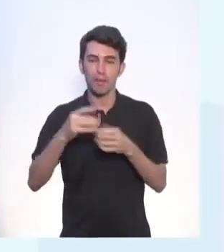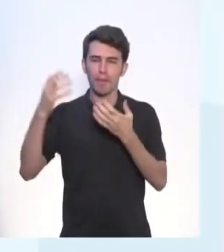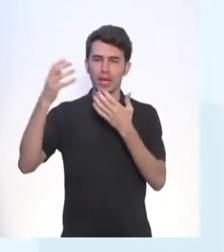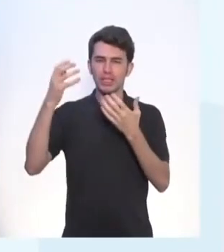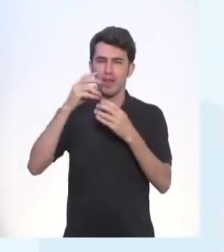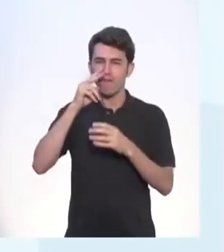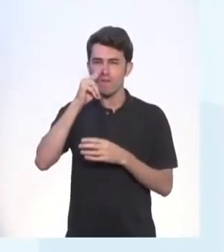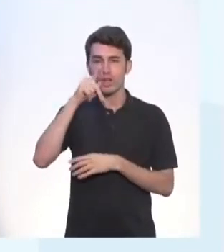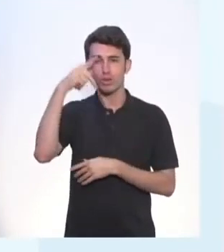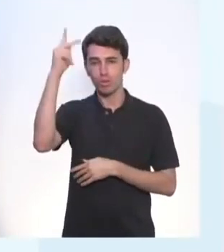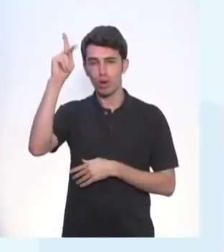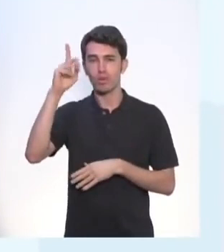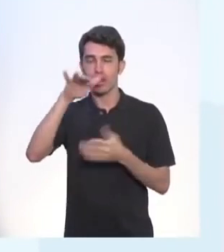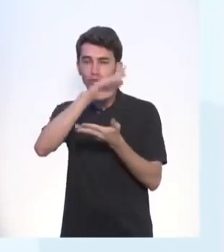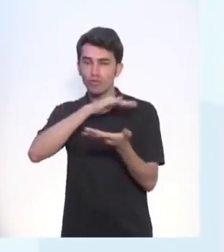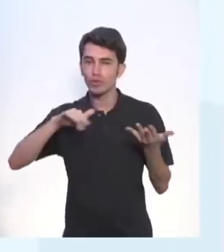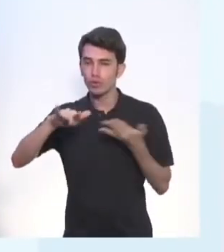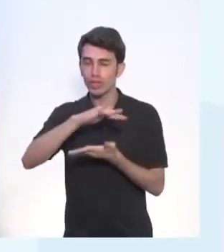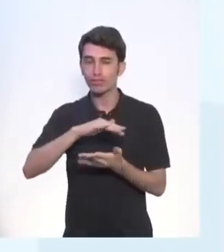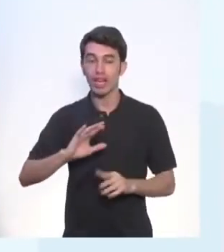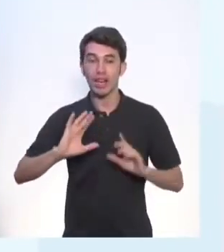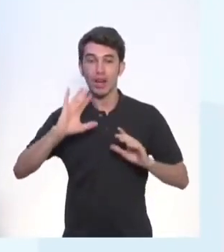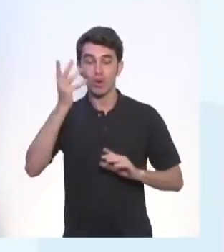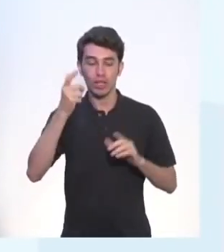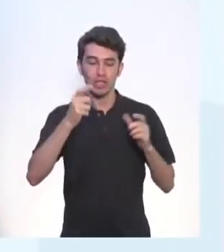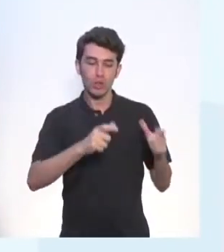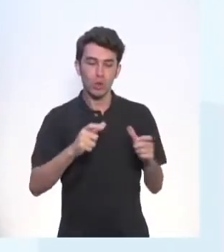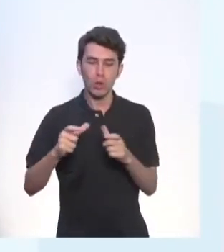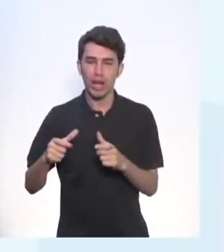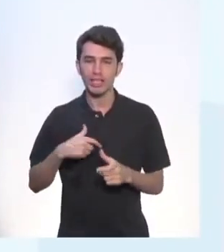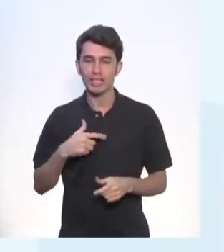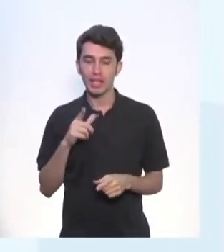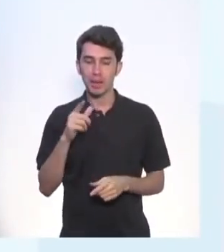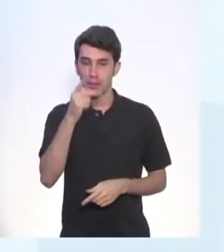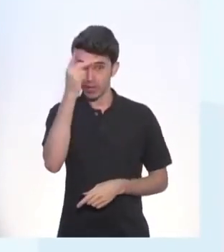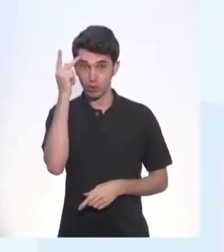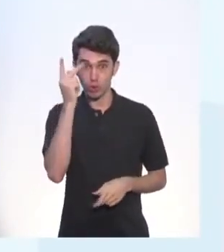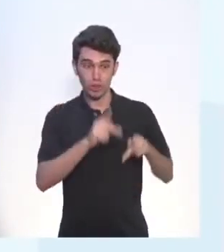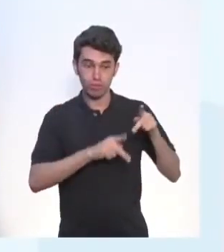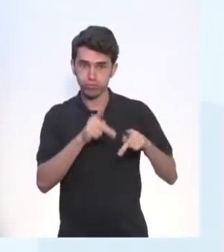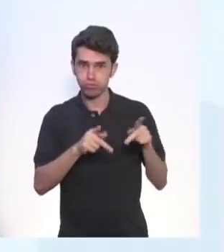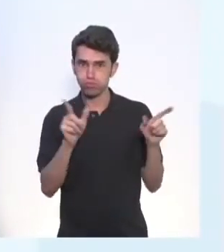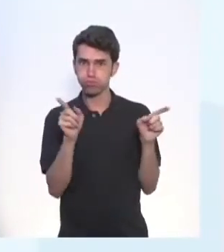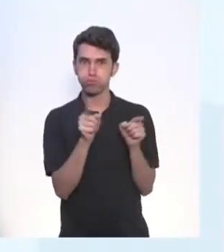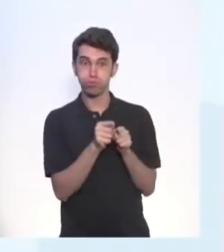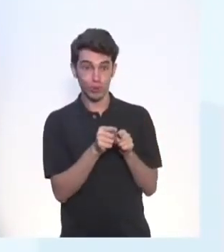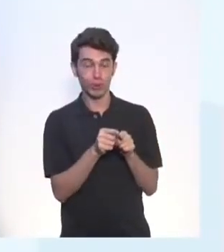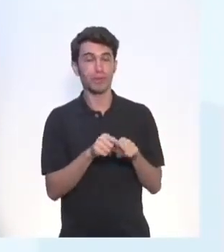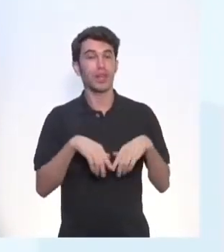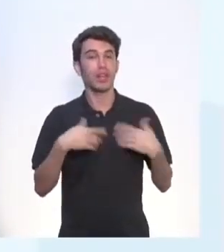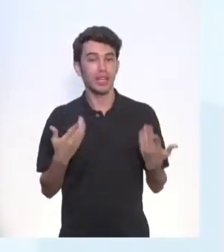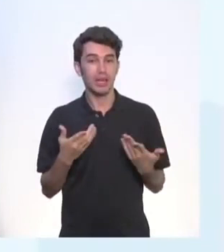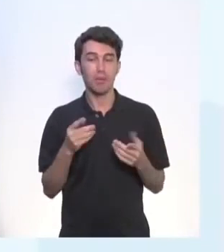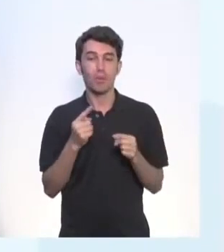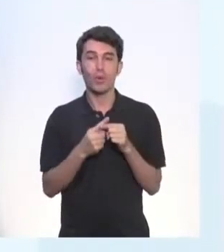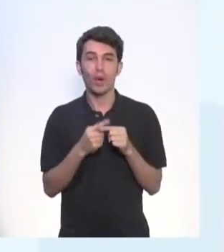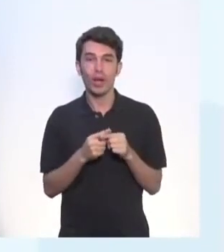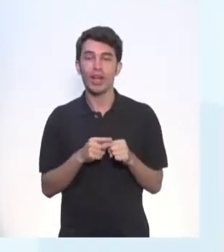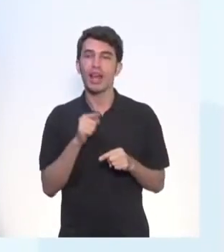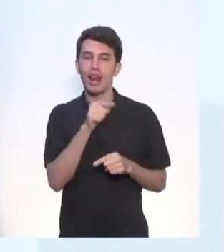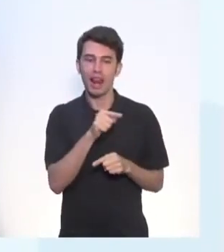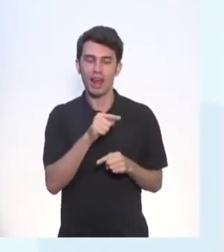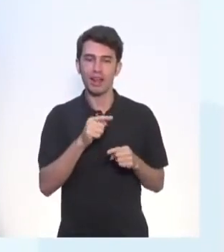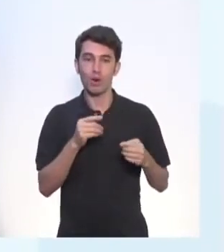espaço. Eles acontecem em lugares que não possuem muitos habitantes, justamente pelo fato de serem